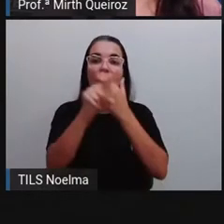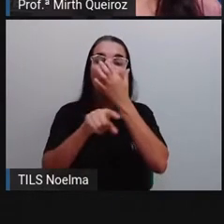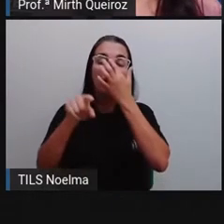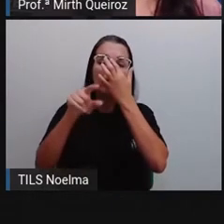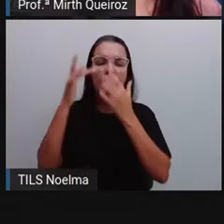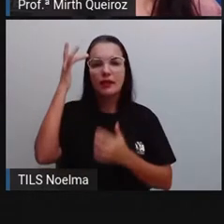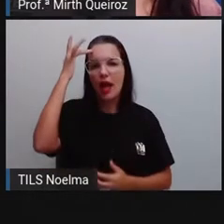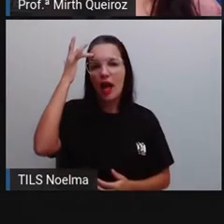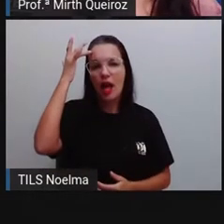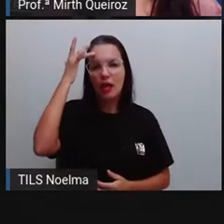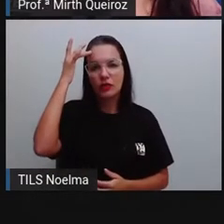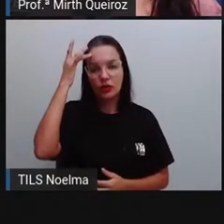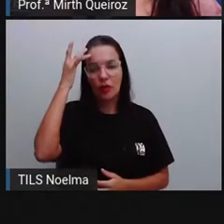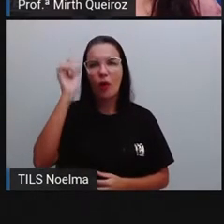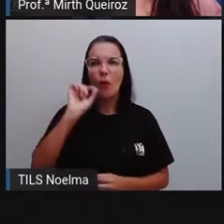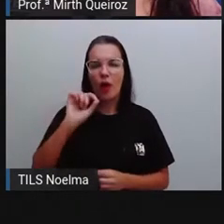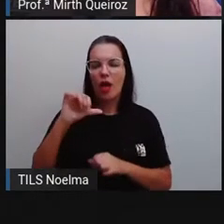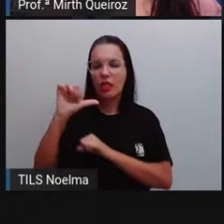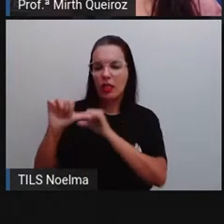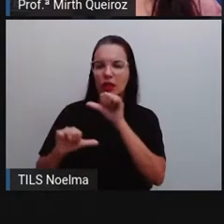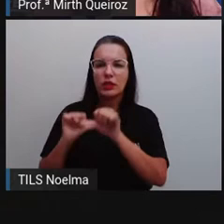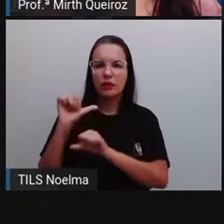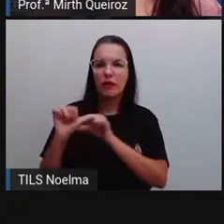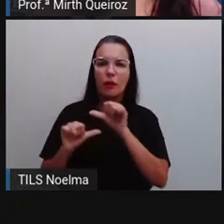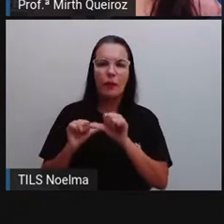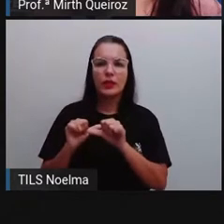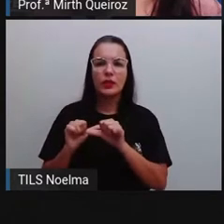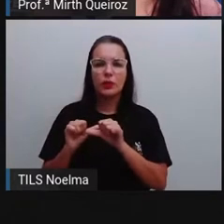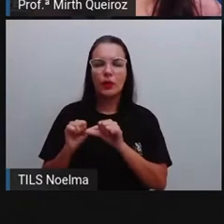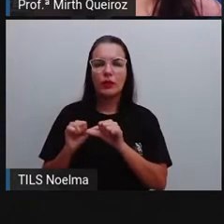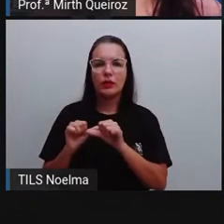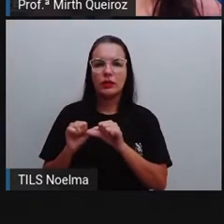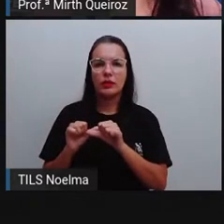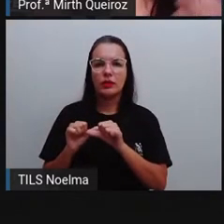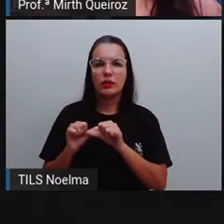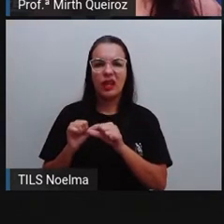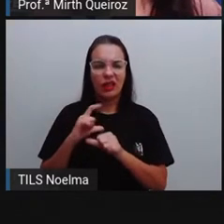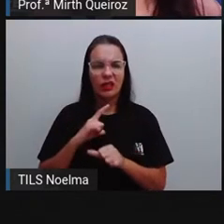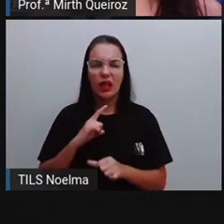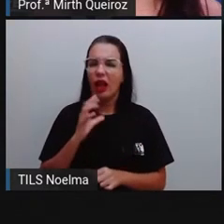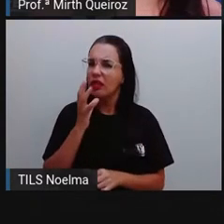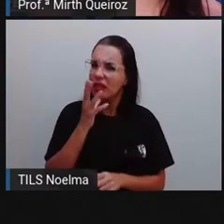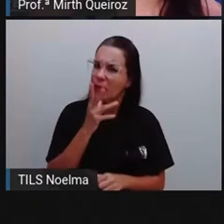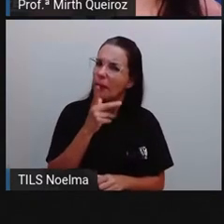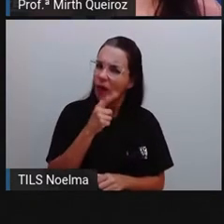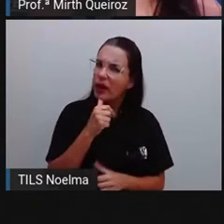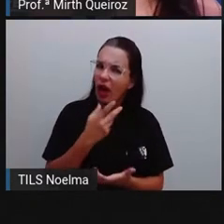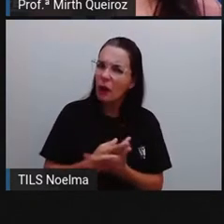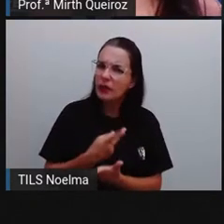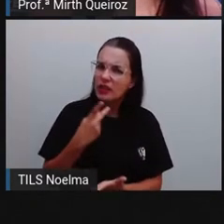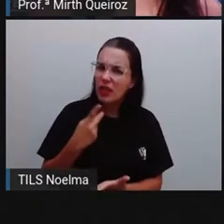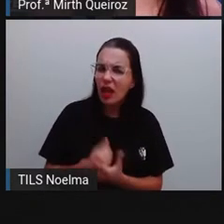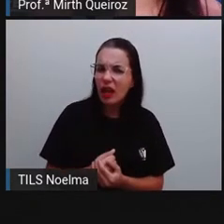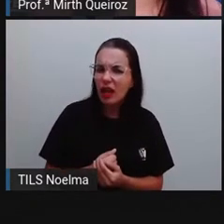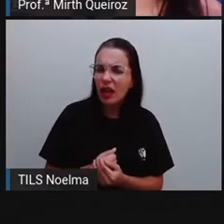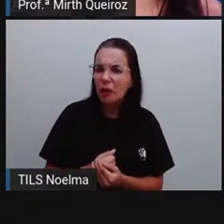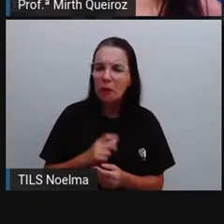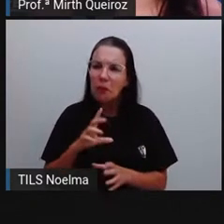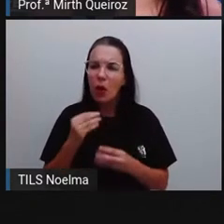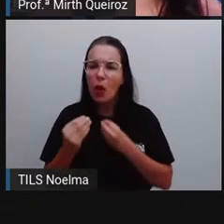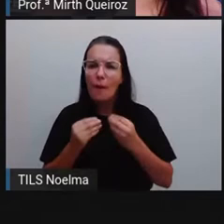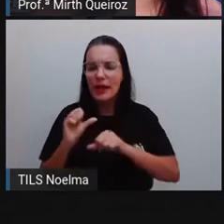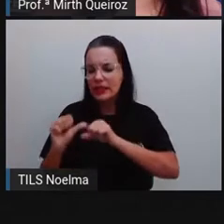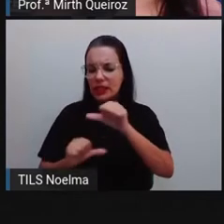acham que essas transformações, elas demoram muito tempo de acontecer? Que tipo de